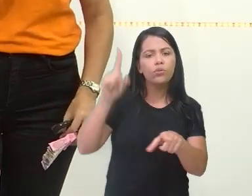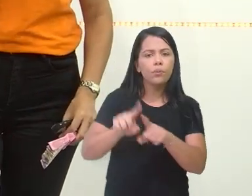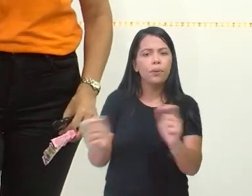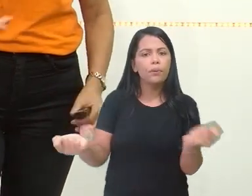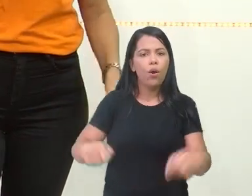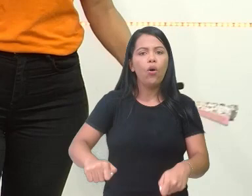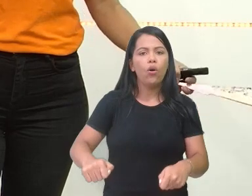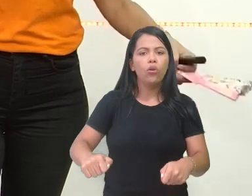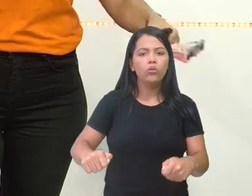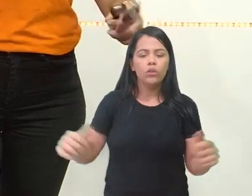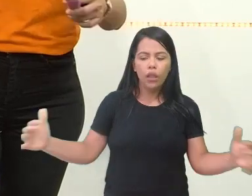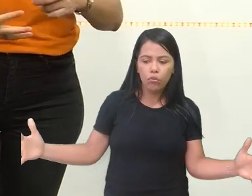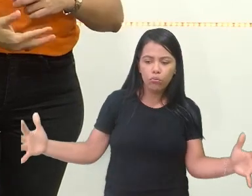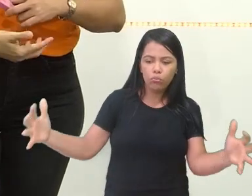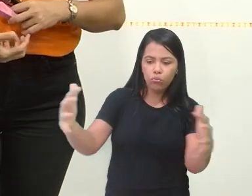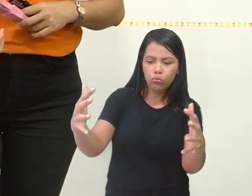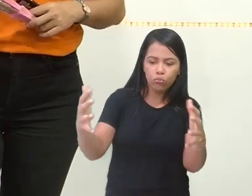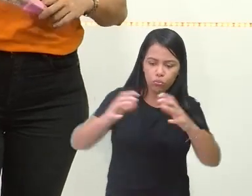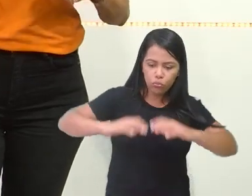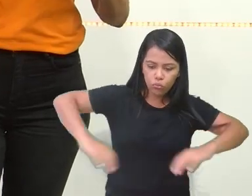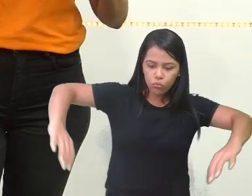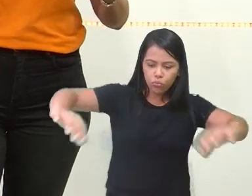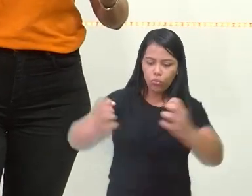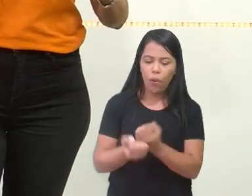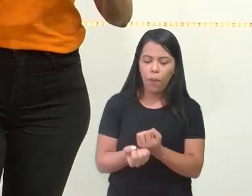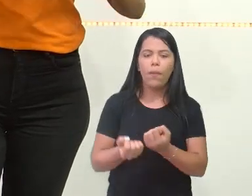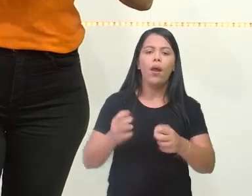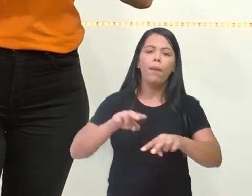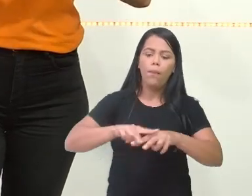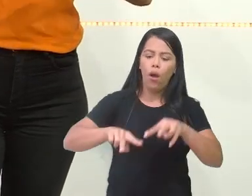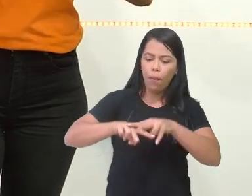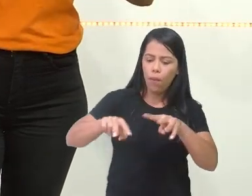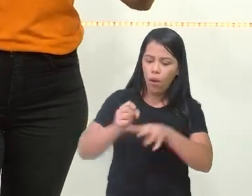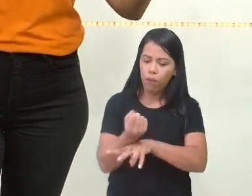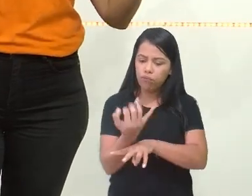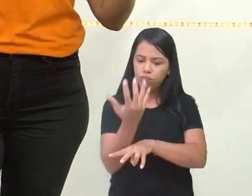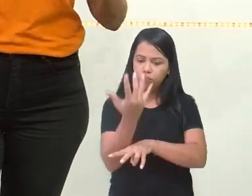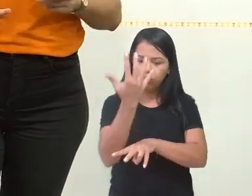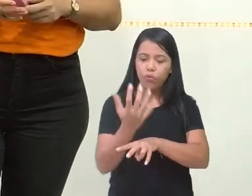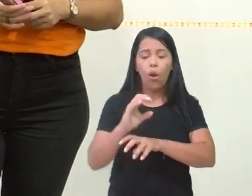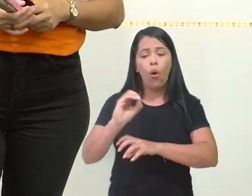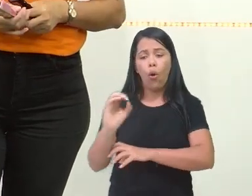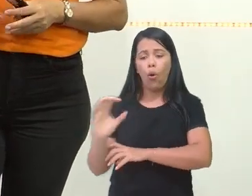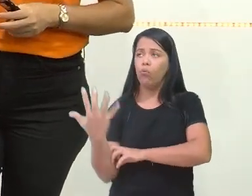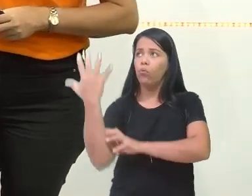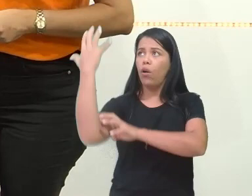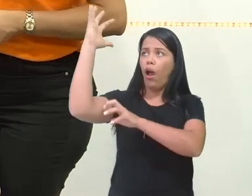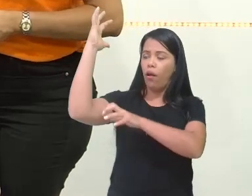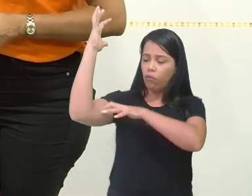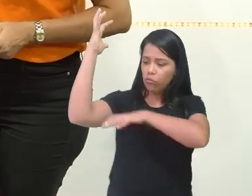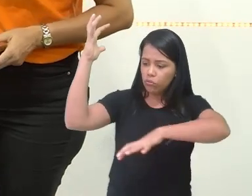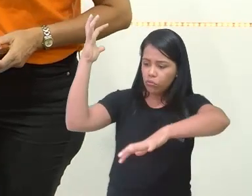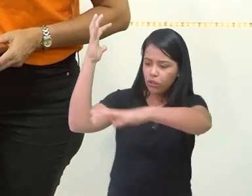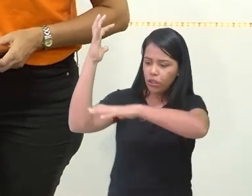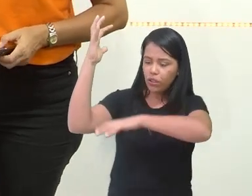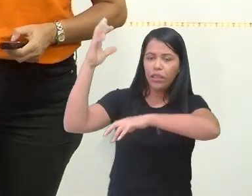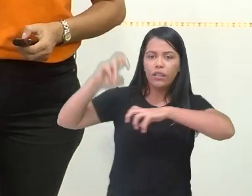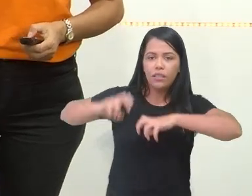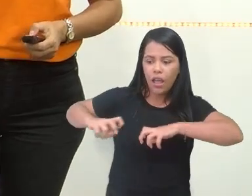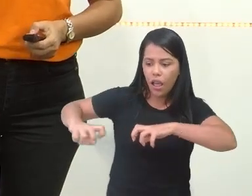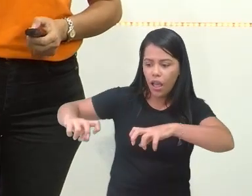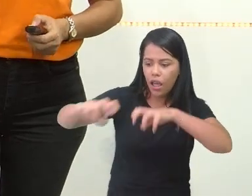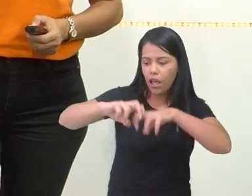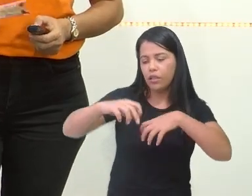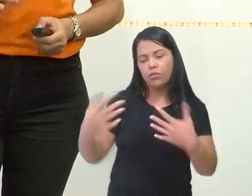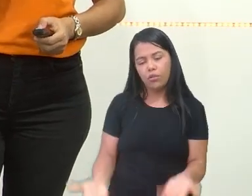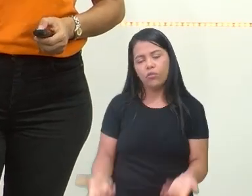Geralmente reúnem em torno de uma fogueira, embaixo da sombra de uma frondosa árvore, como aqui nessa cena, e